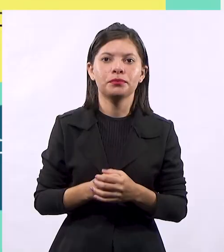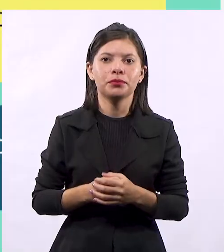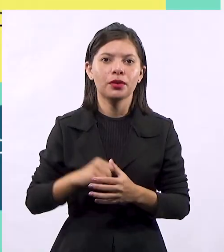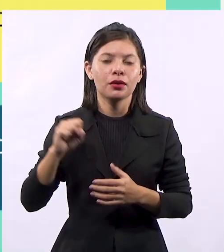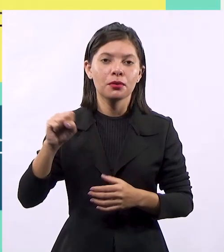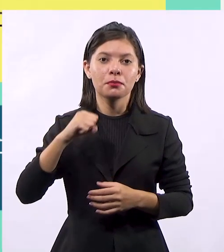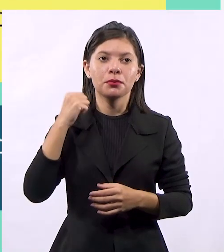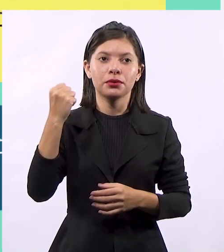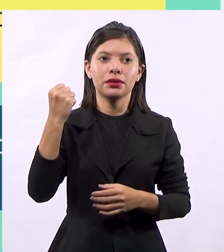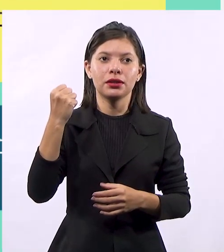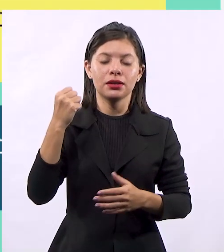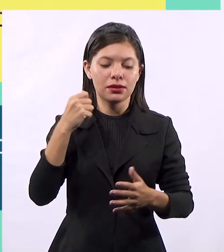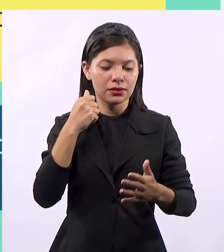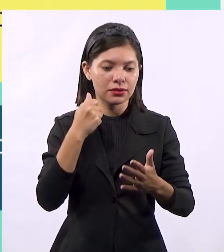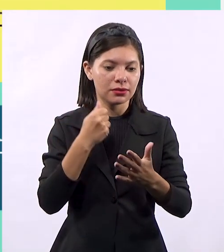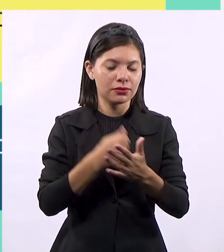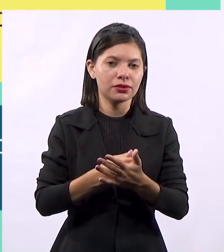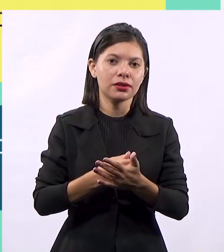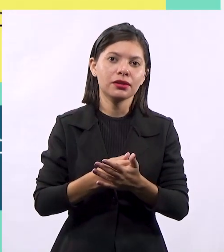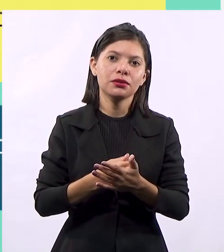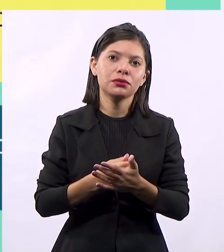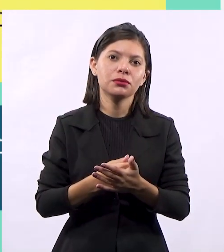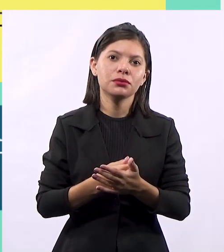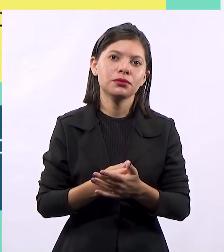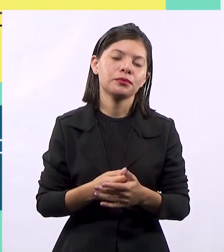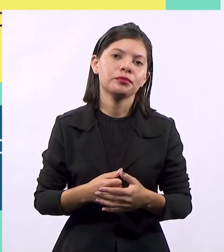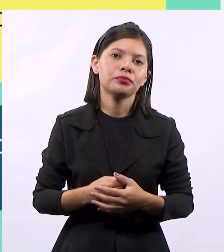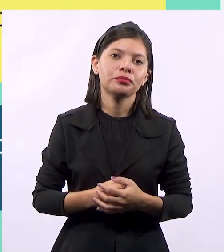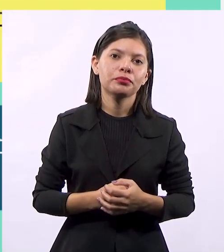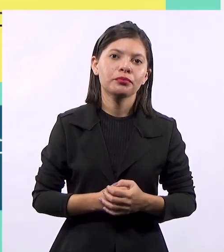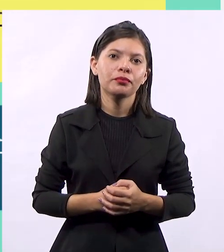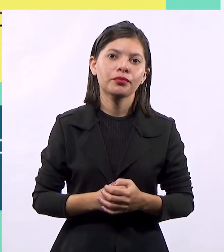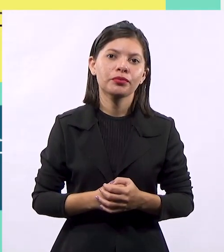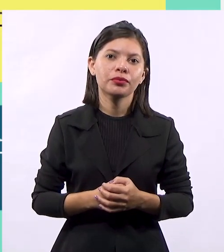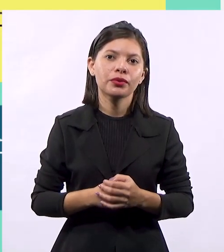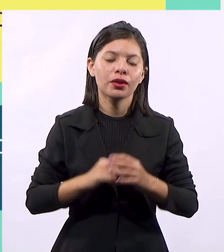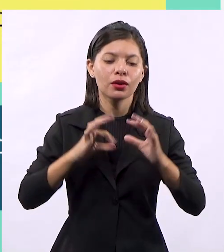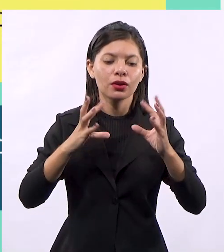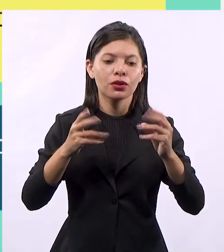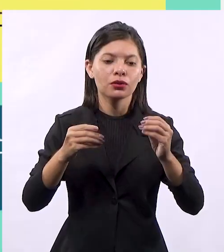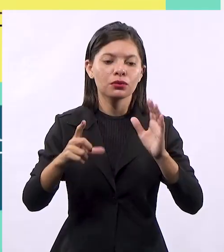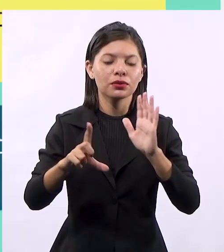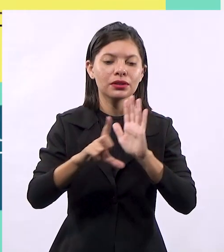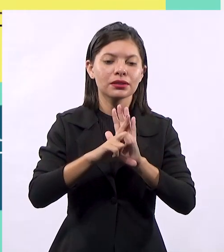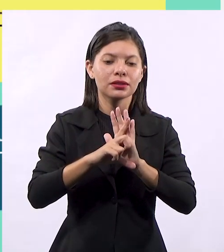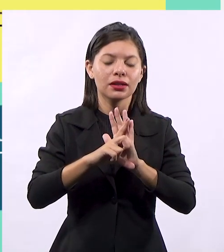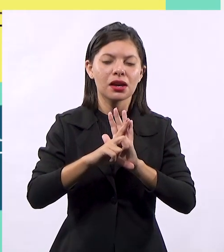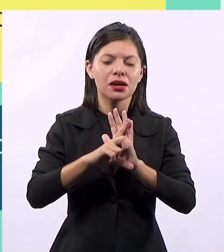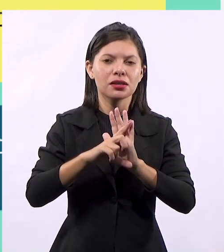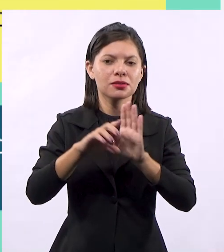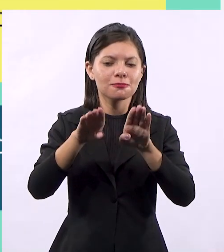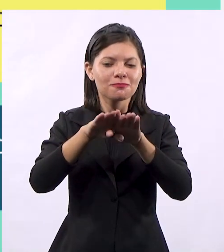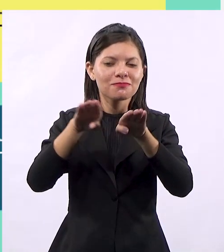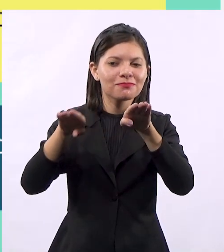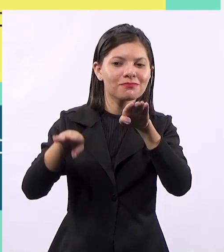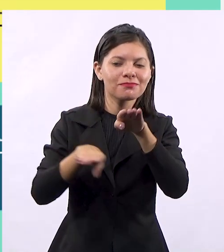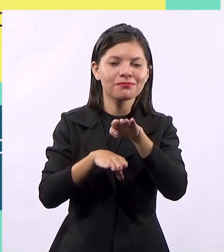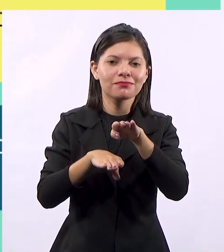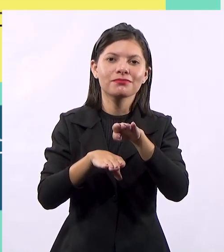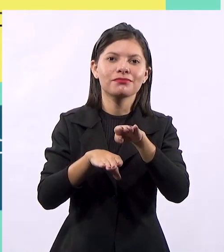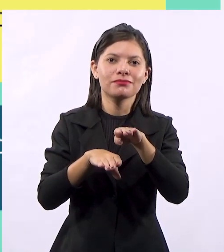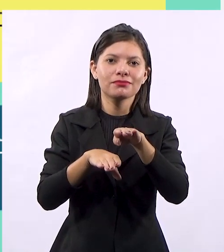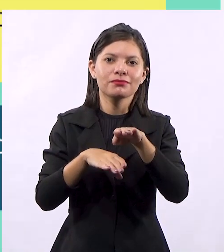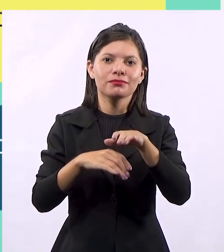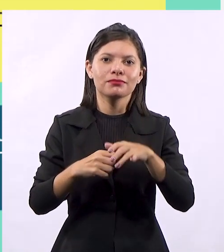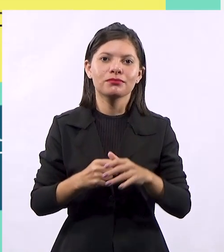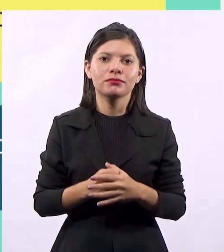lei suprema de um país. É o documento que reúne as leis fundamentais de estruturação do Estado, a formação dos poderes,